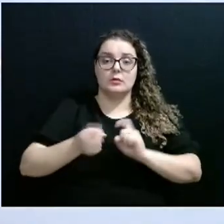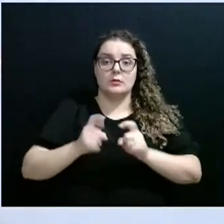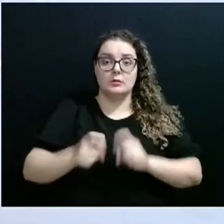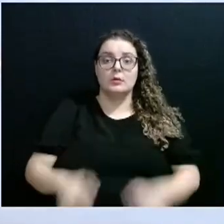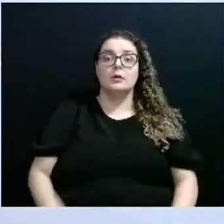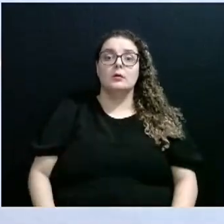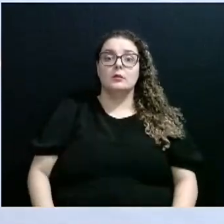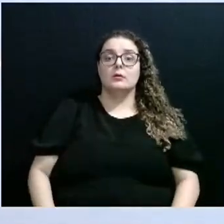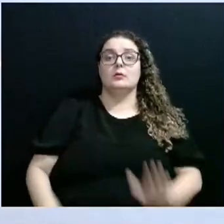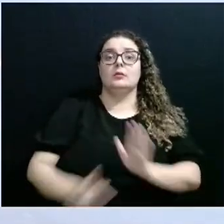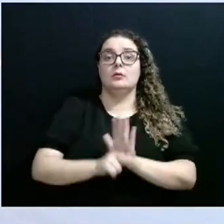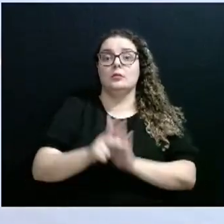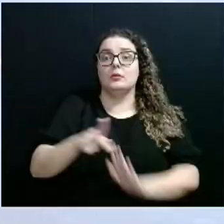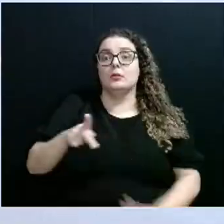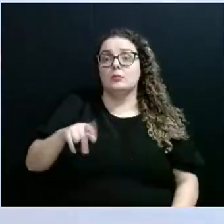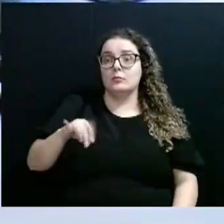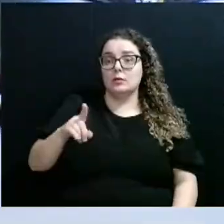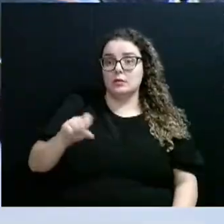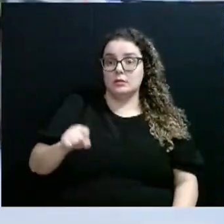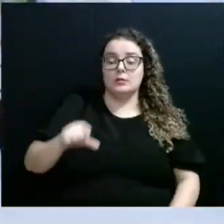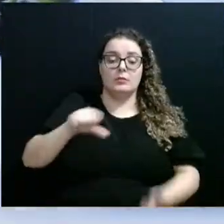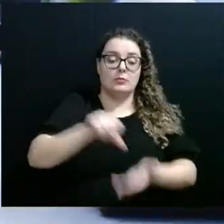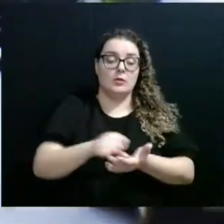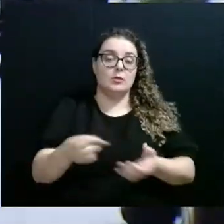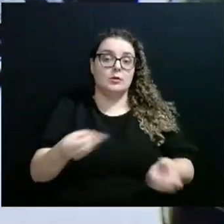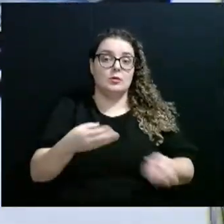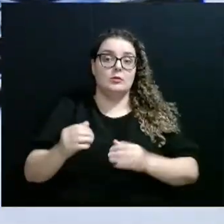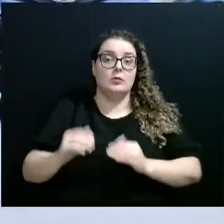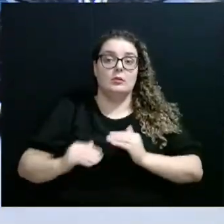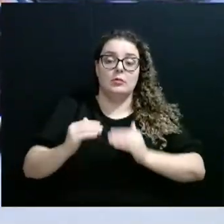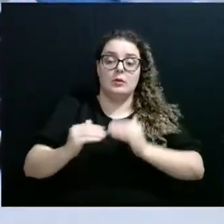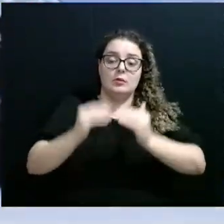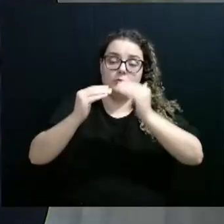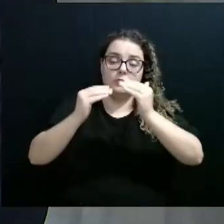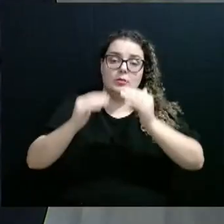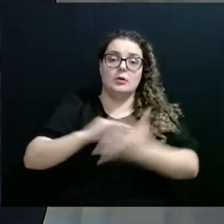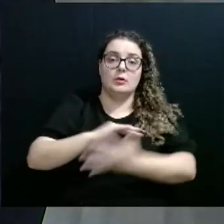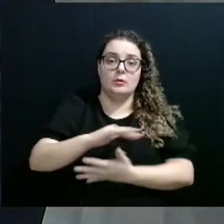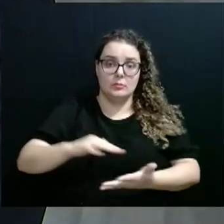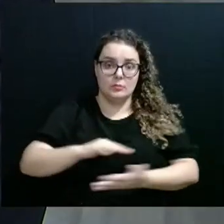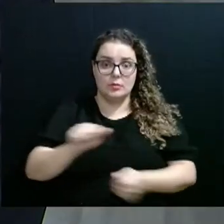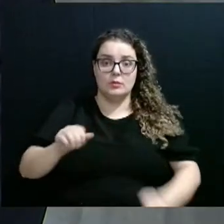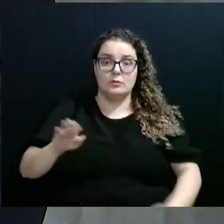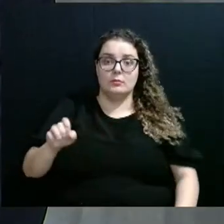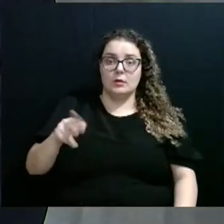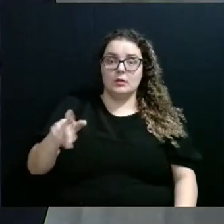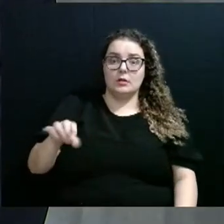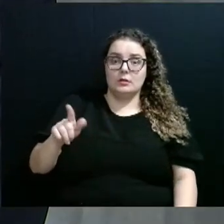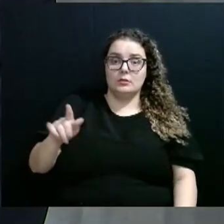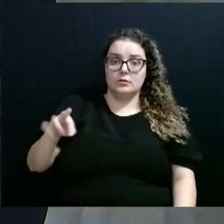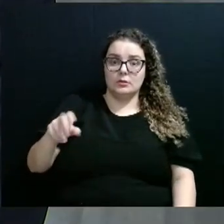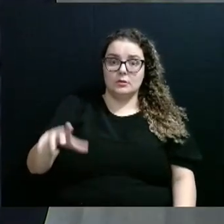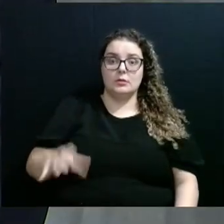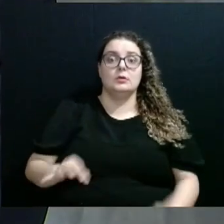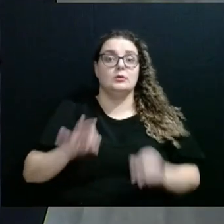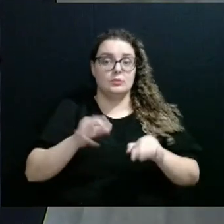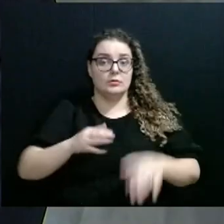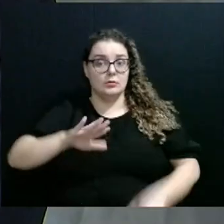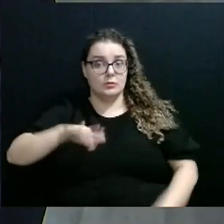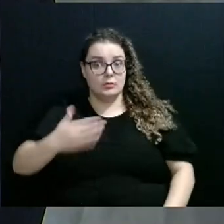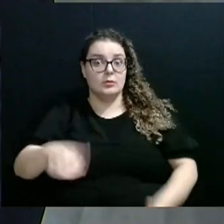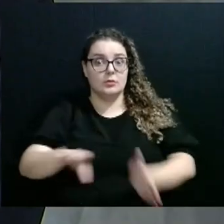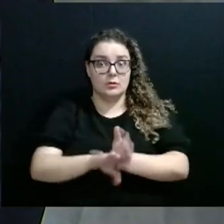PIDES, Polo de Inovação para o Desenvolvimento Sustentável de Barão Geraldo. Justamente quando eu cheguei na comissão em